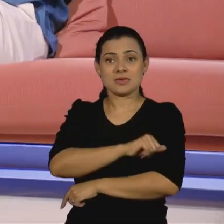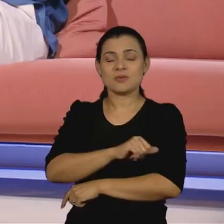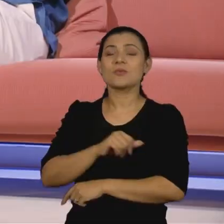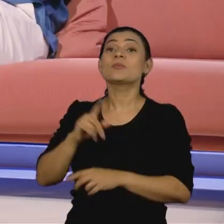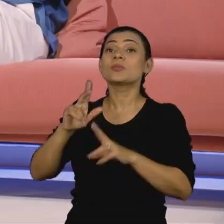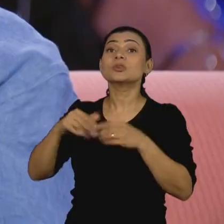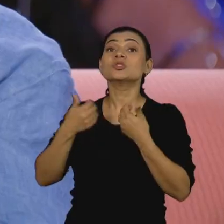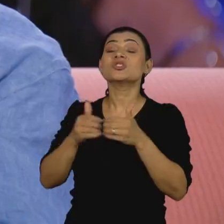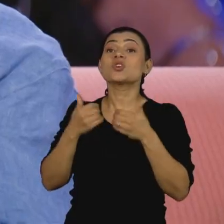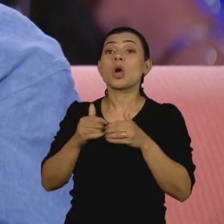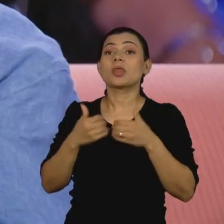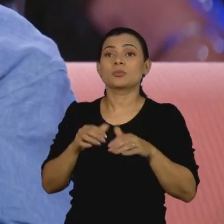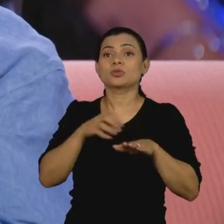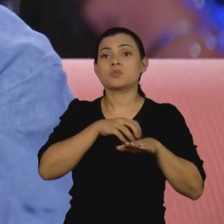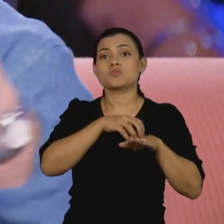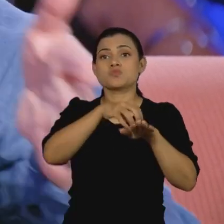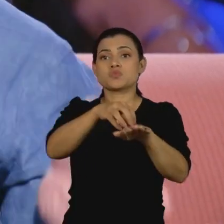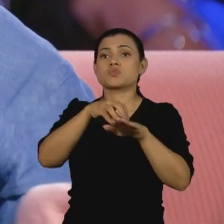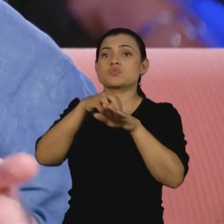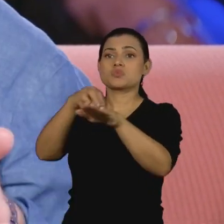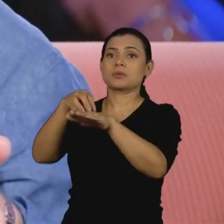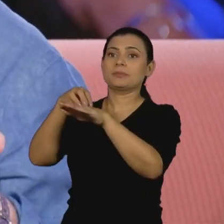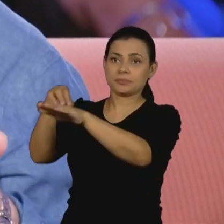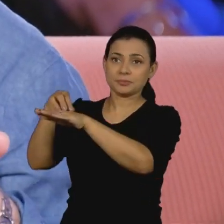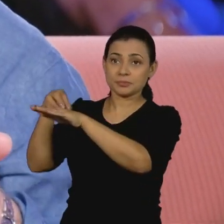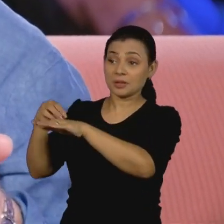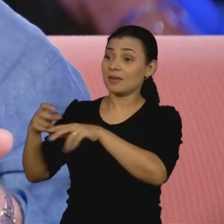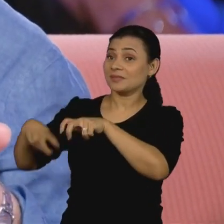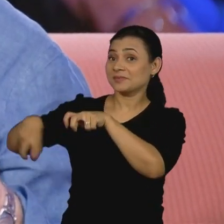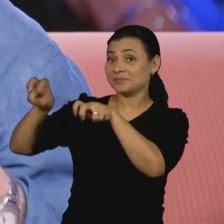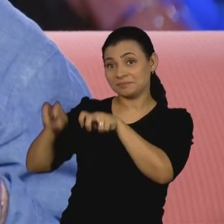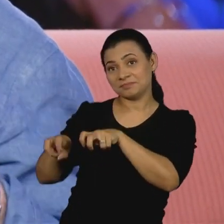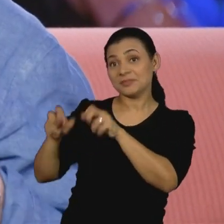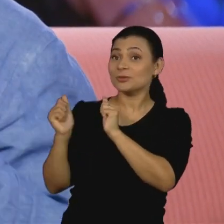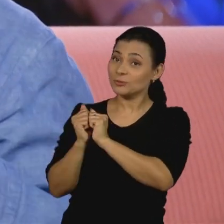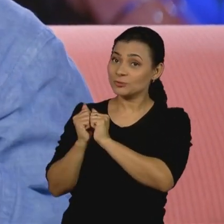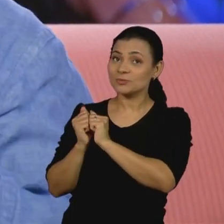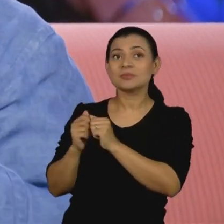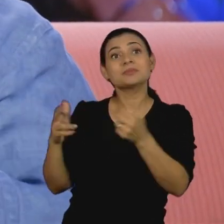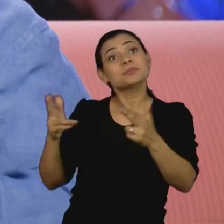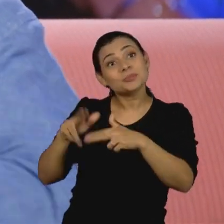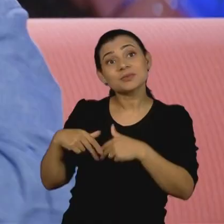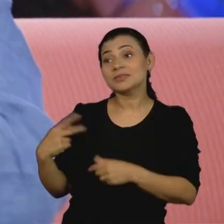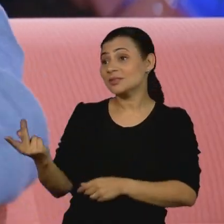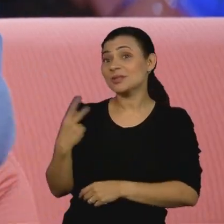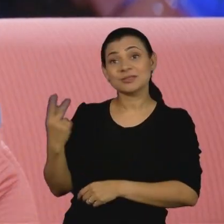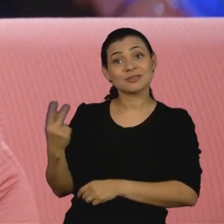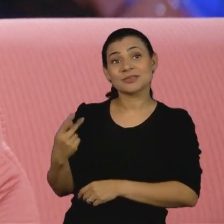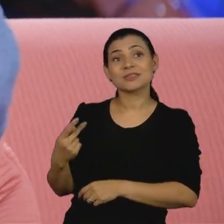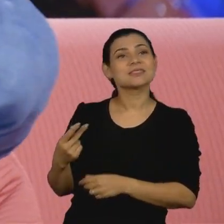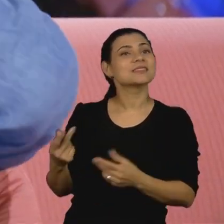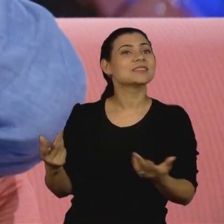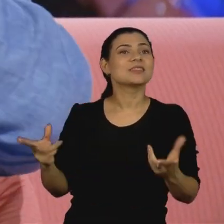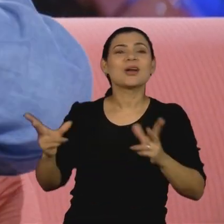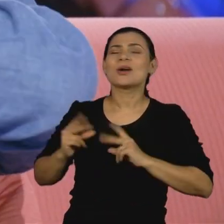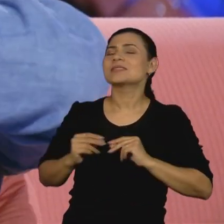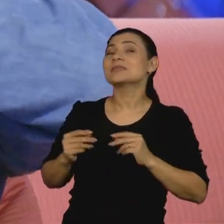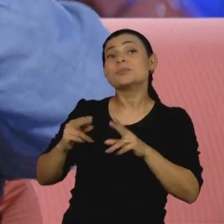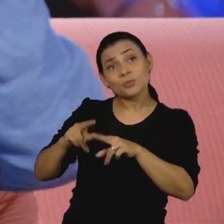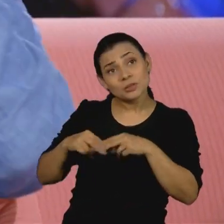ia de ônibus. E o Oran sentado do meu lado. Então, o Oran nem olhou o livro,